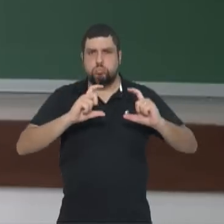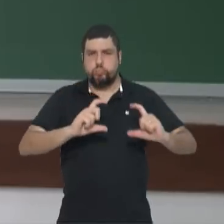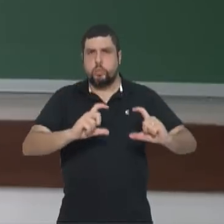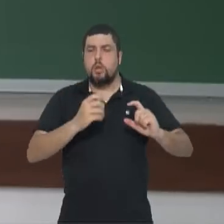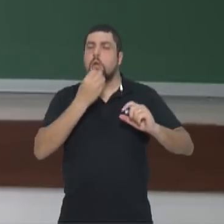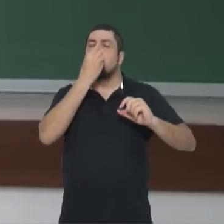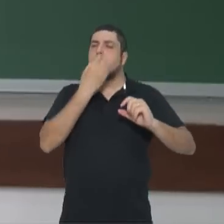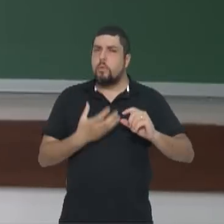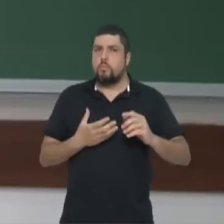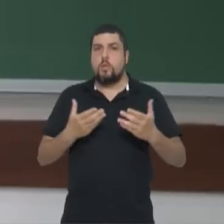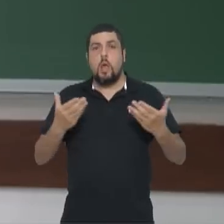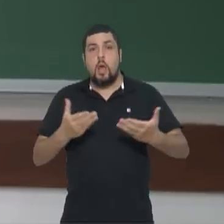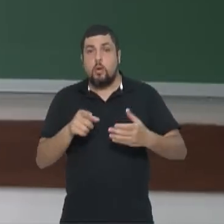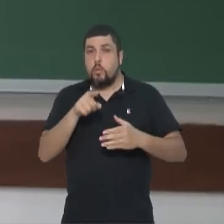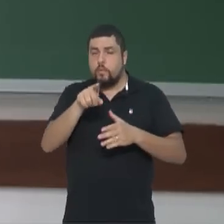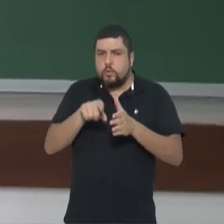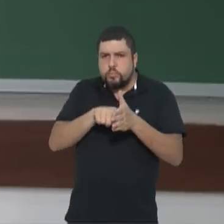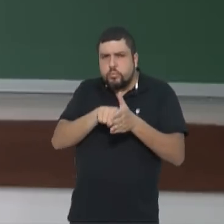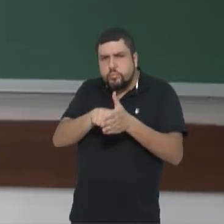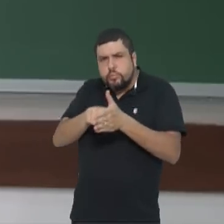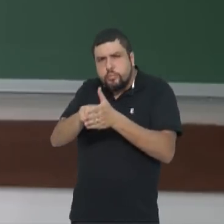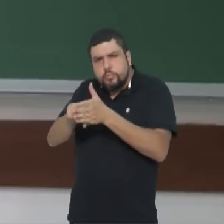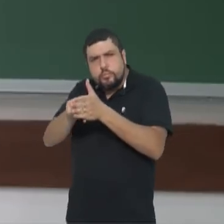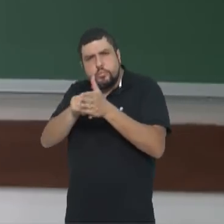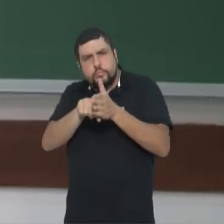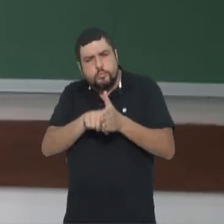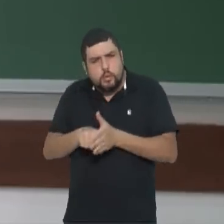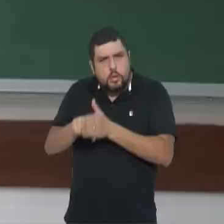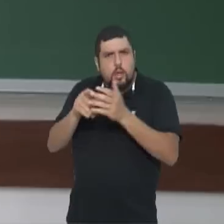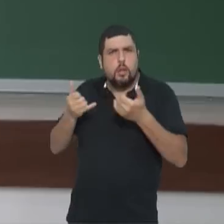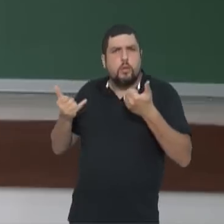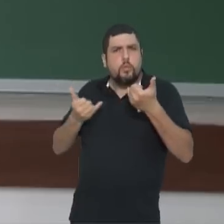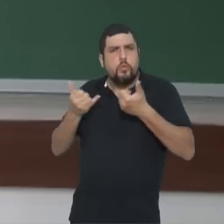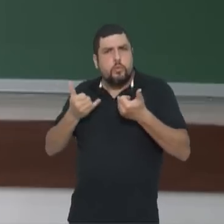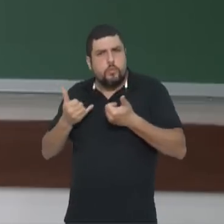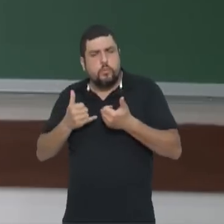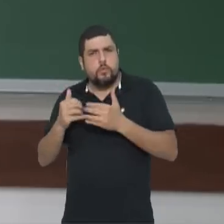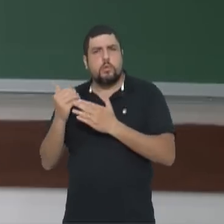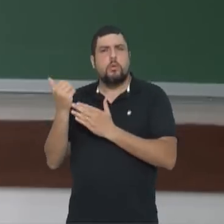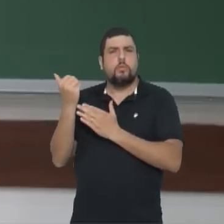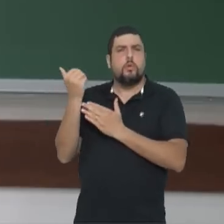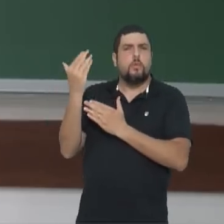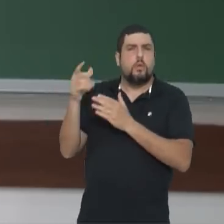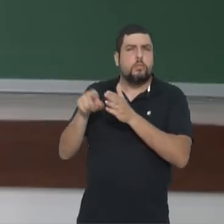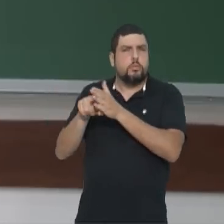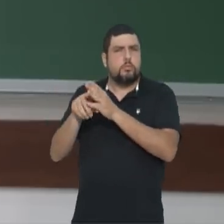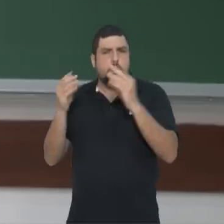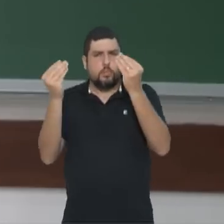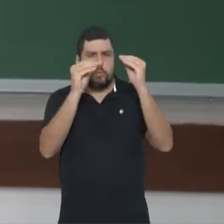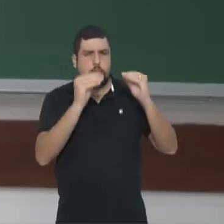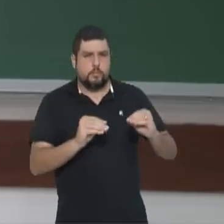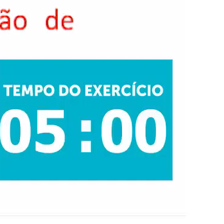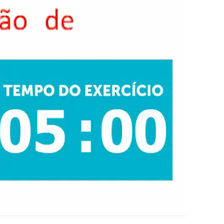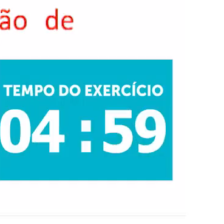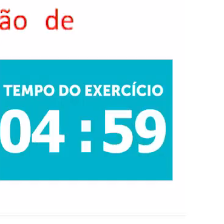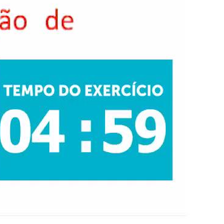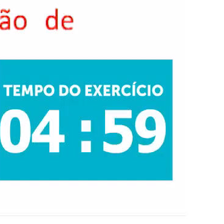é a hora para vocês pesquisarem outras informações, trazerem coisas externas, ok? Então, vamos lá.